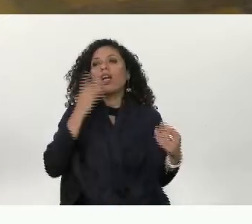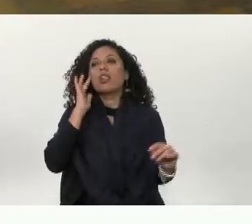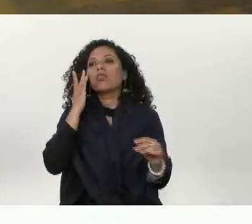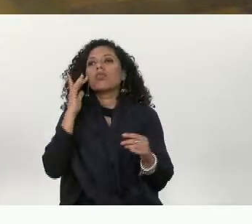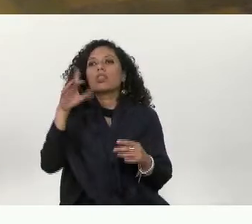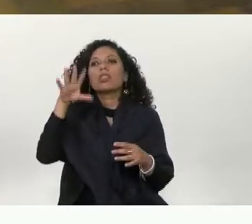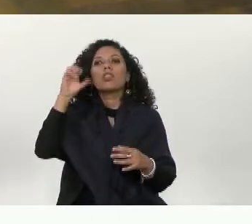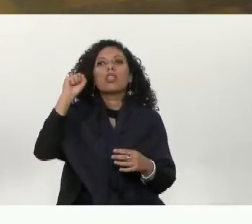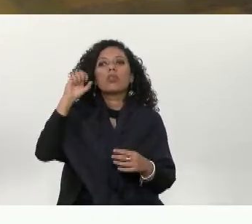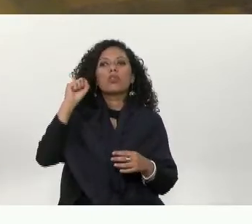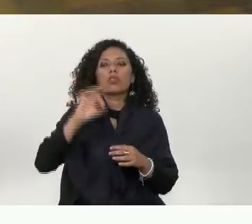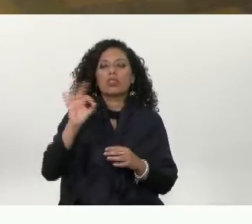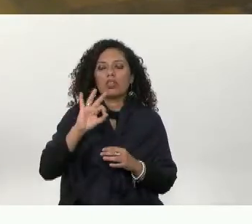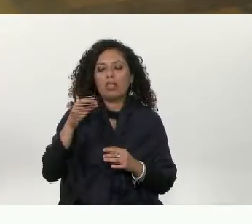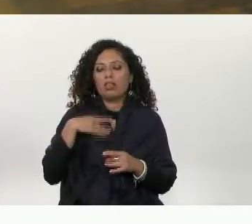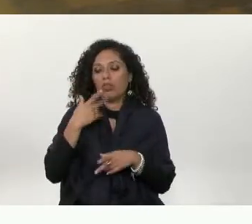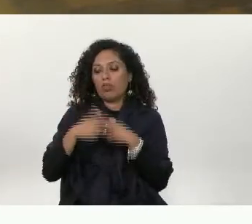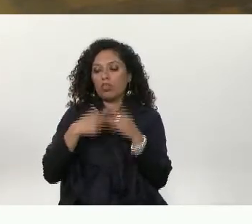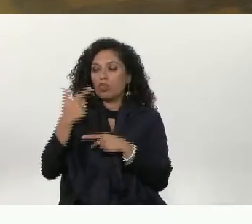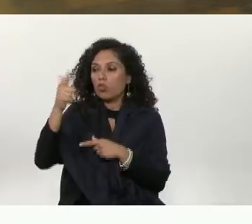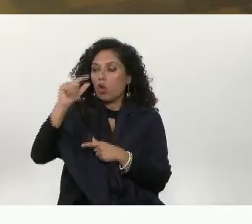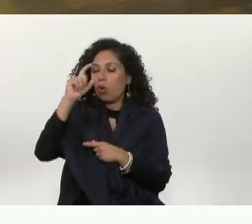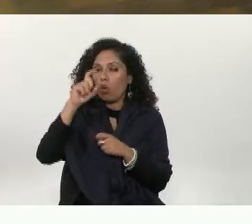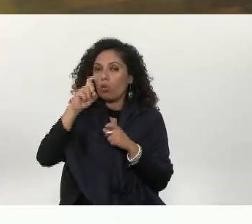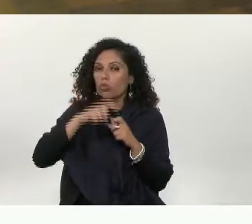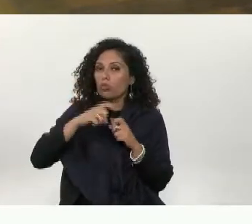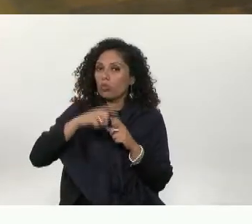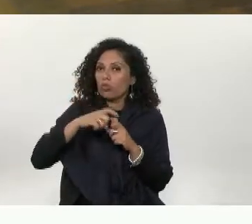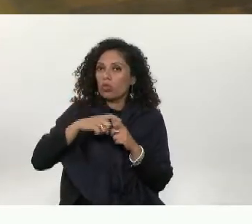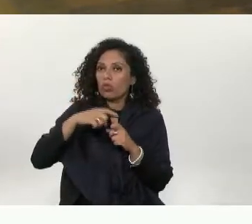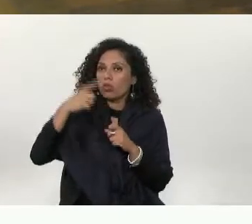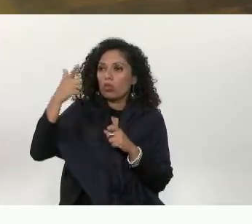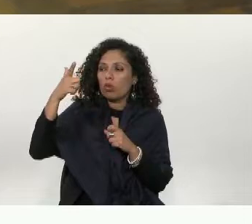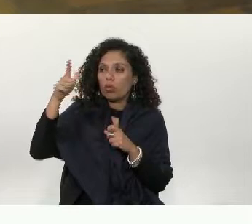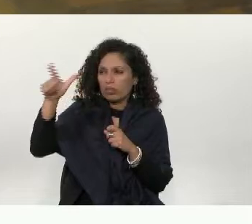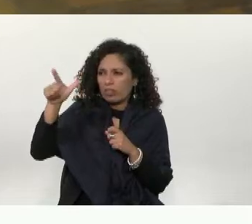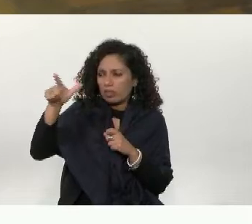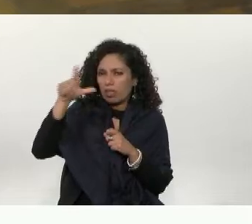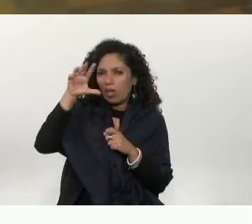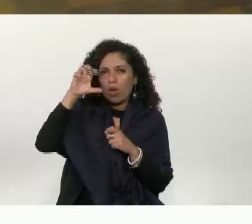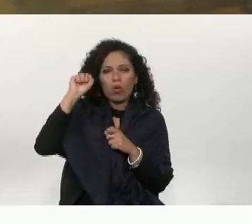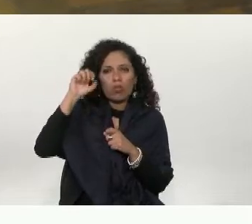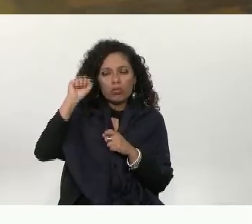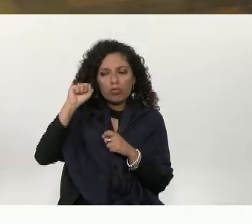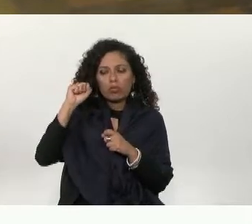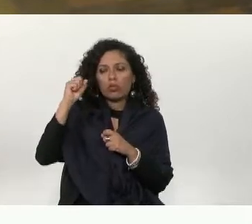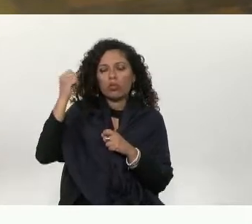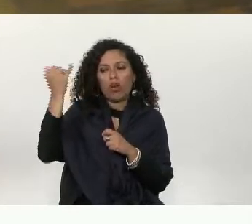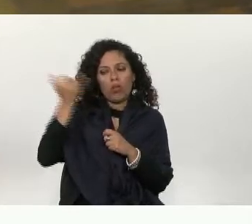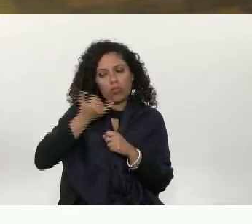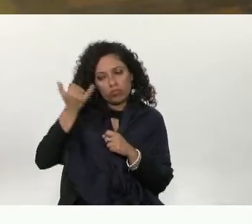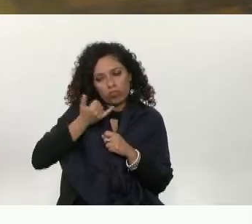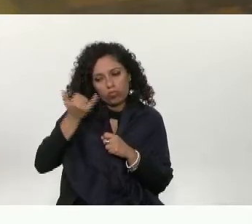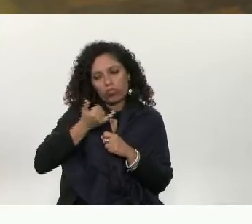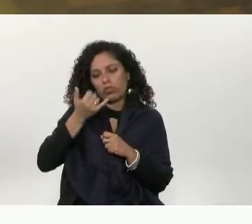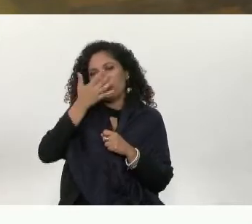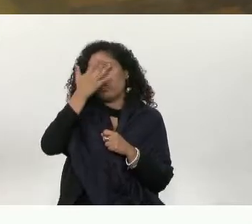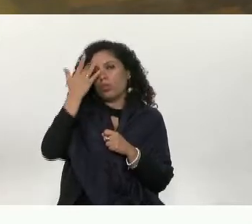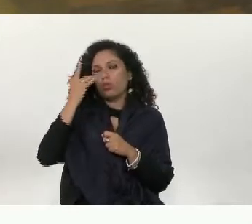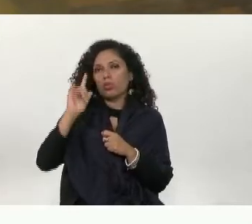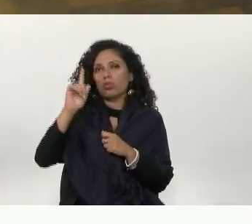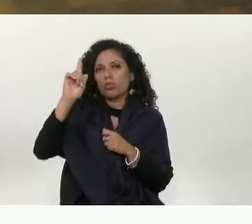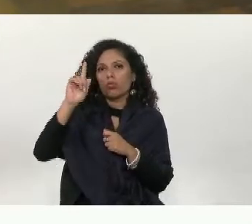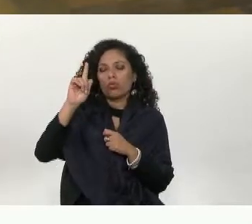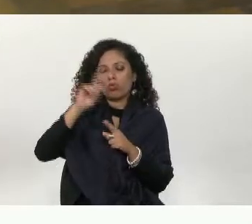ali estavam e que atuaram. Se em nenhum momento chegou alguma queixa, ou da própria